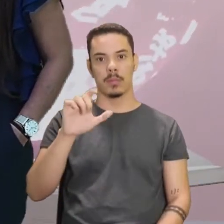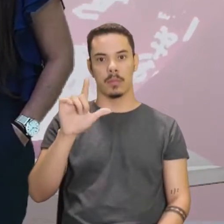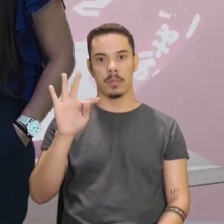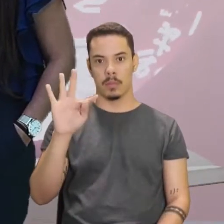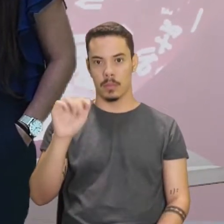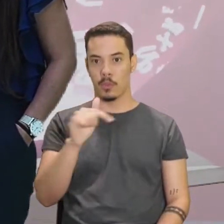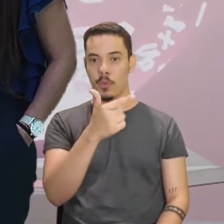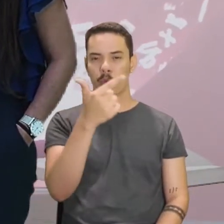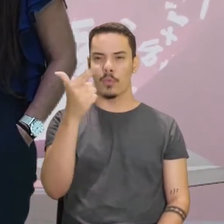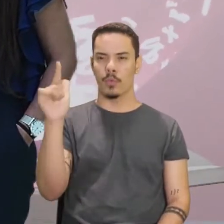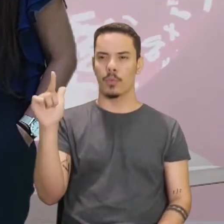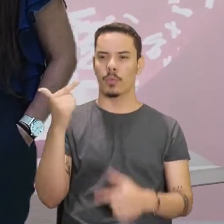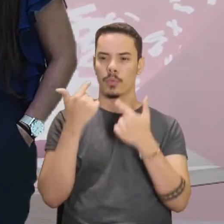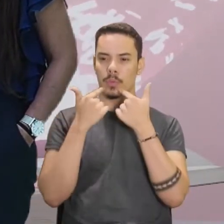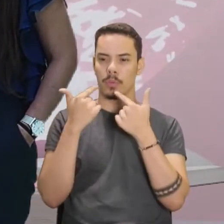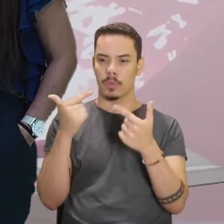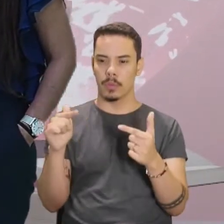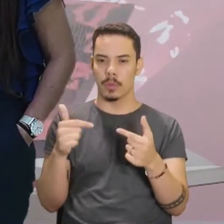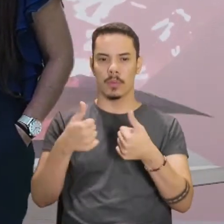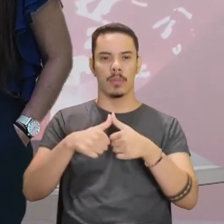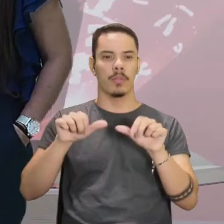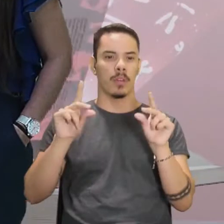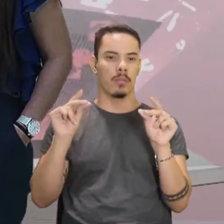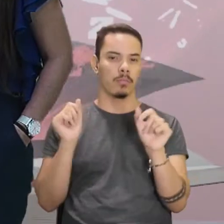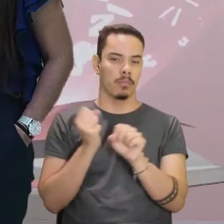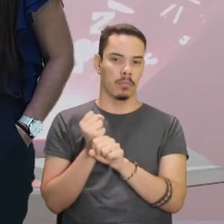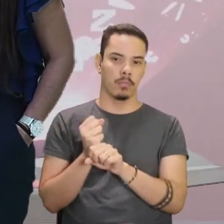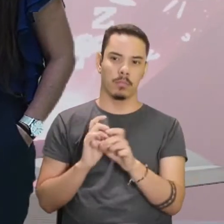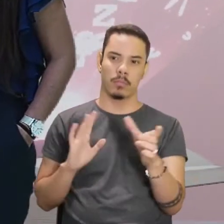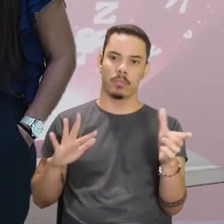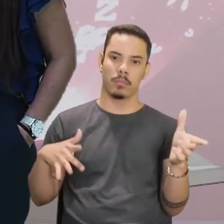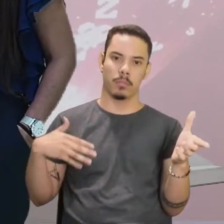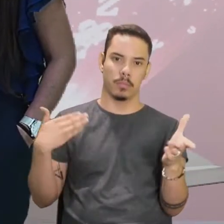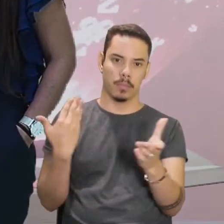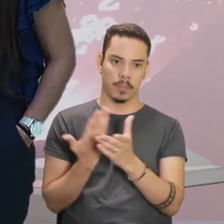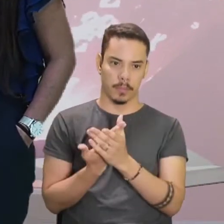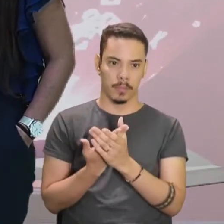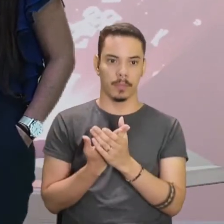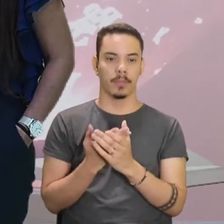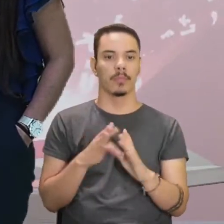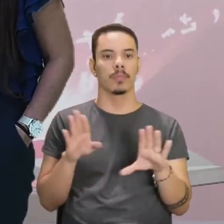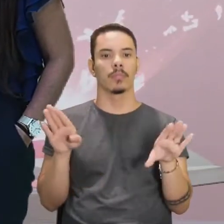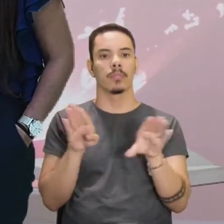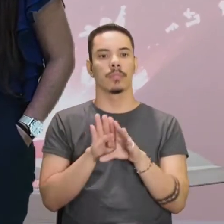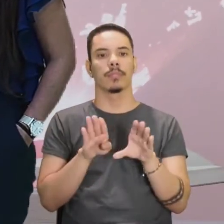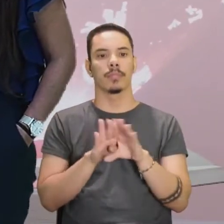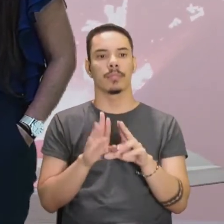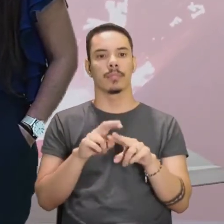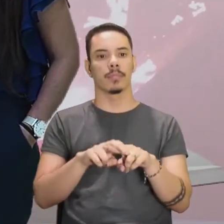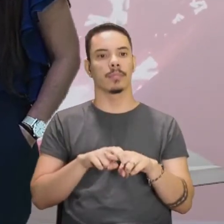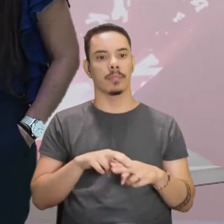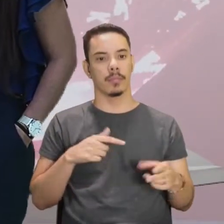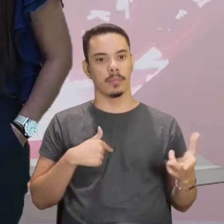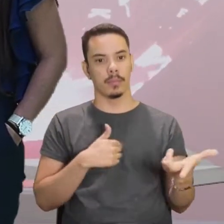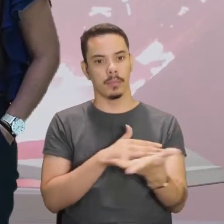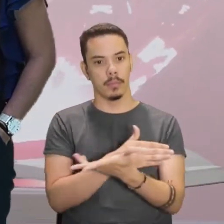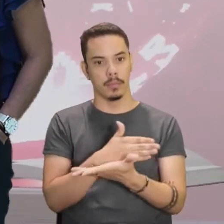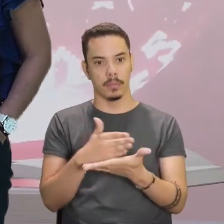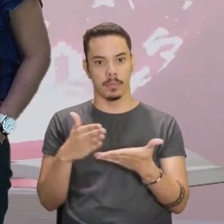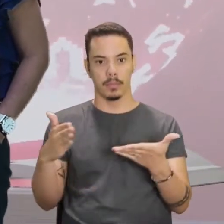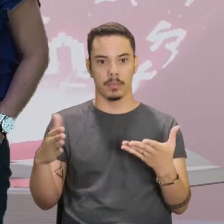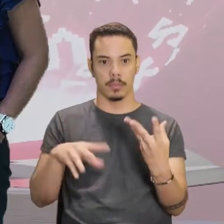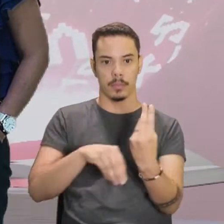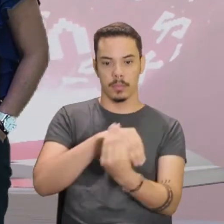linguagem e ficaram lá por muito tempo, também muito tempo. E ali começaram a ser